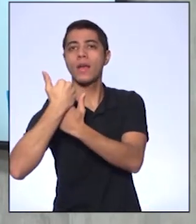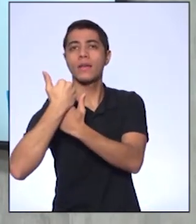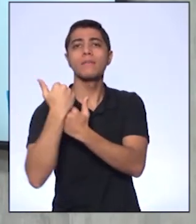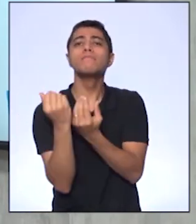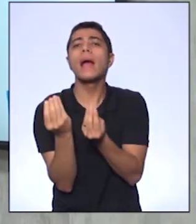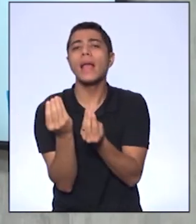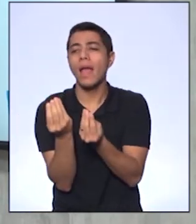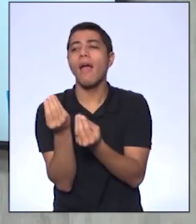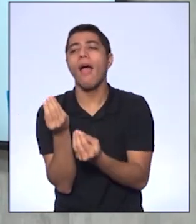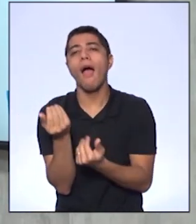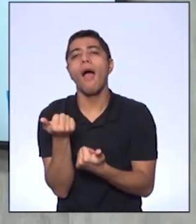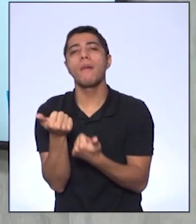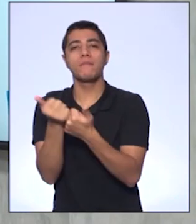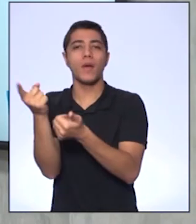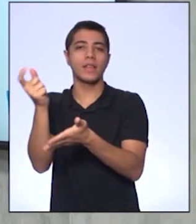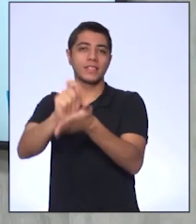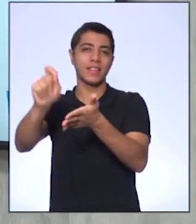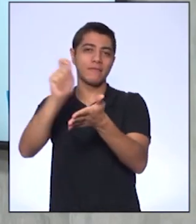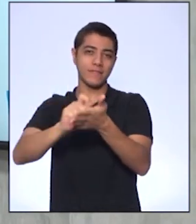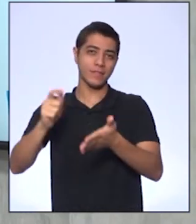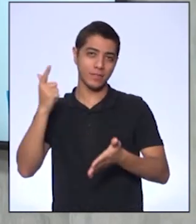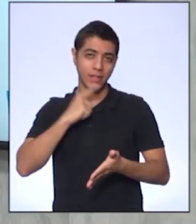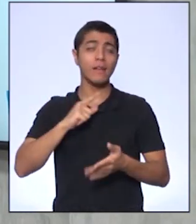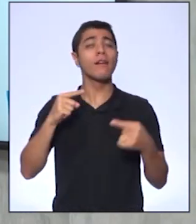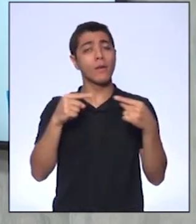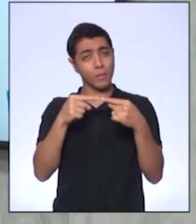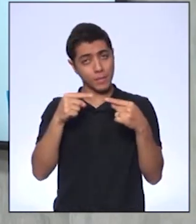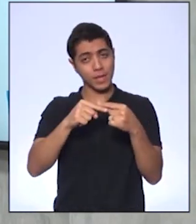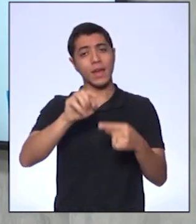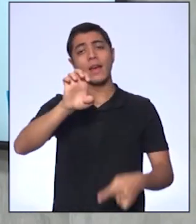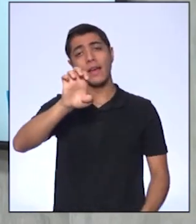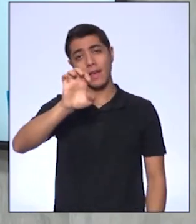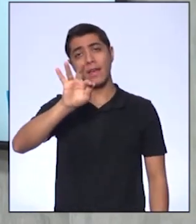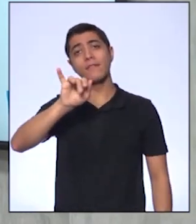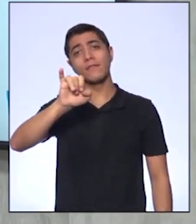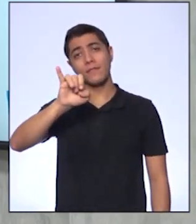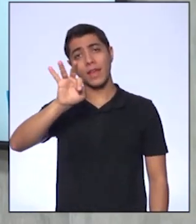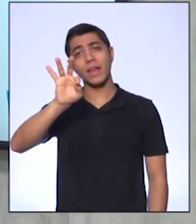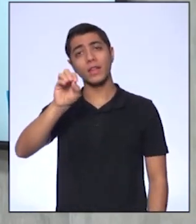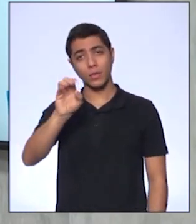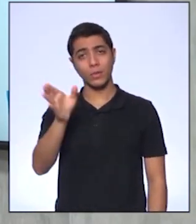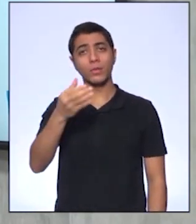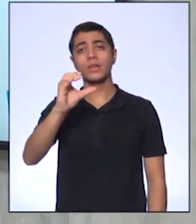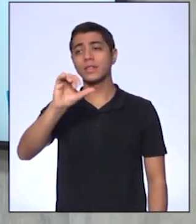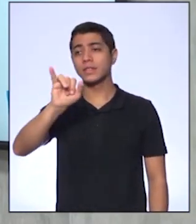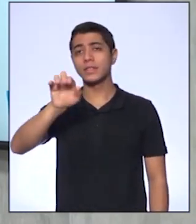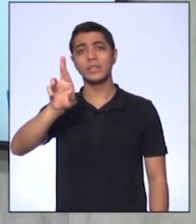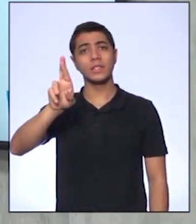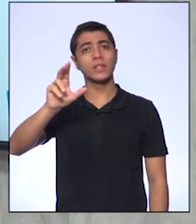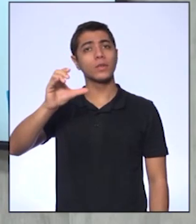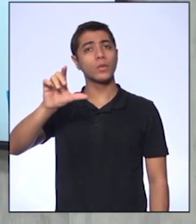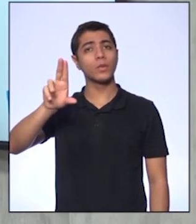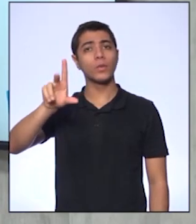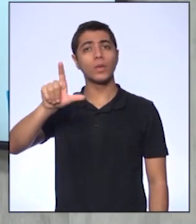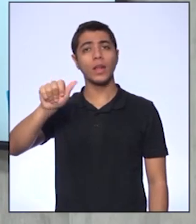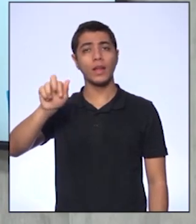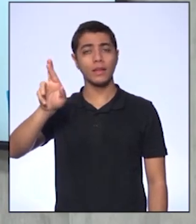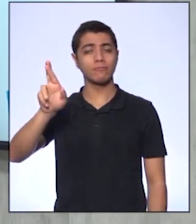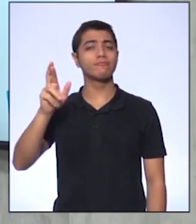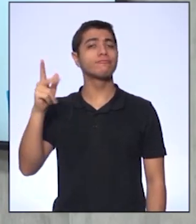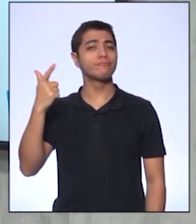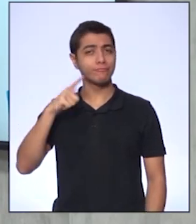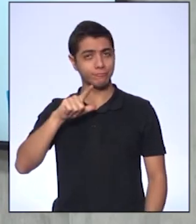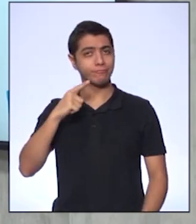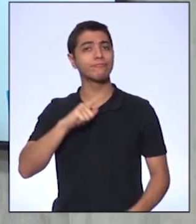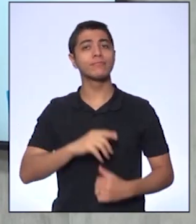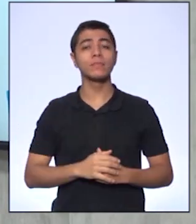circular. Coisas importantes. Cláudia, onde eu acho isso? Você vai achar metalinguagem em